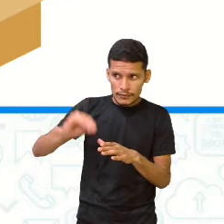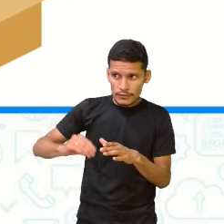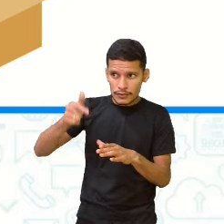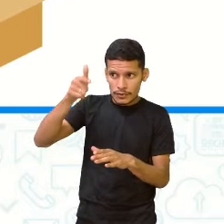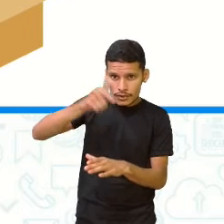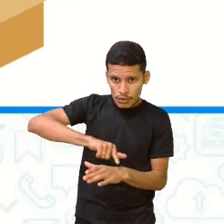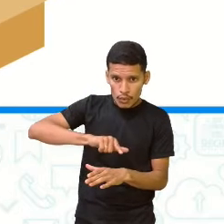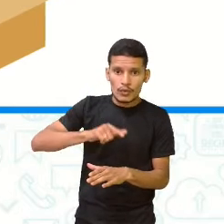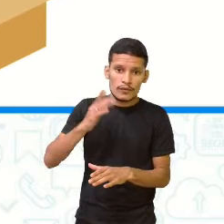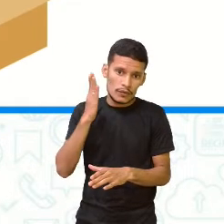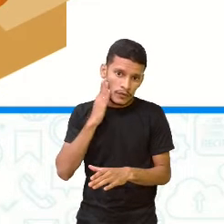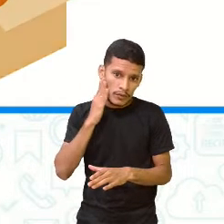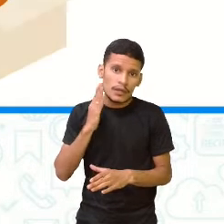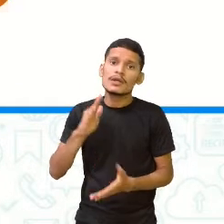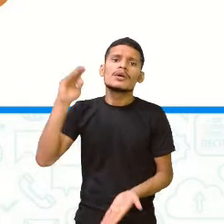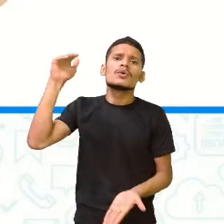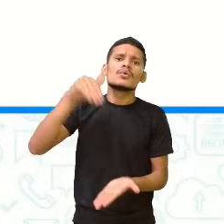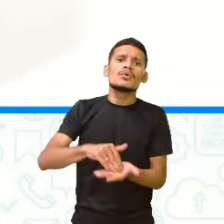caixas. E por último,